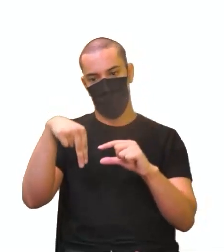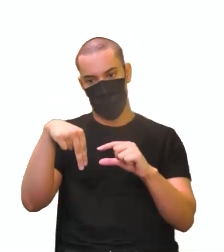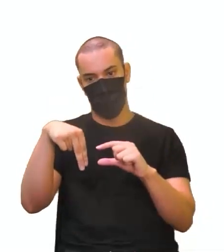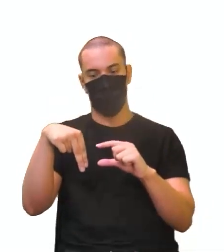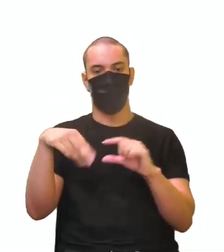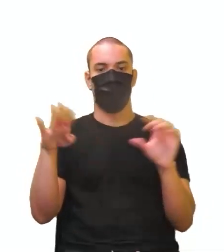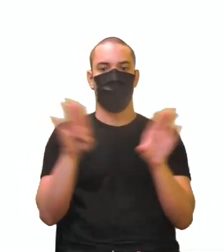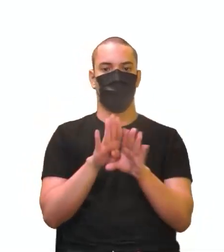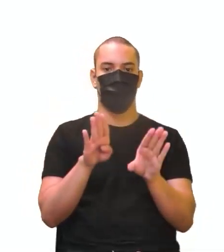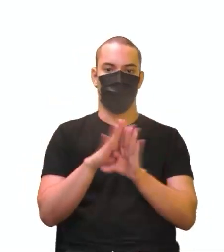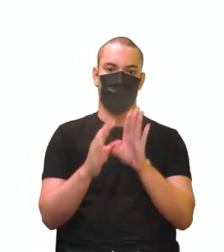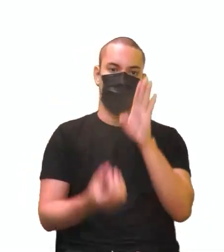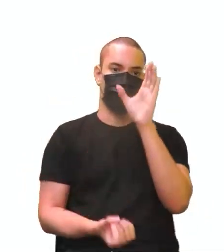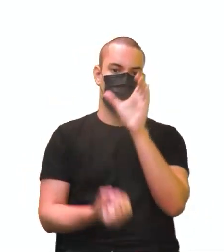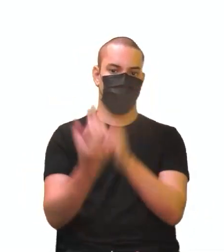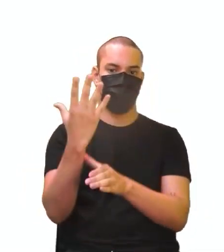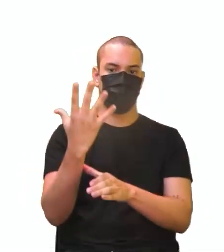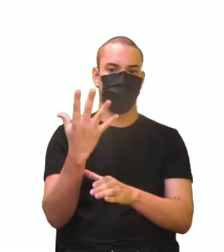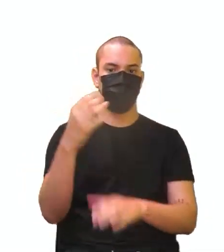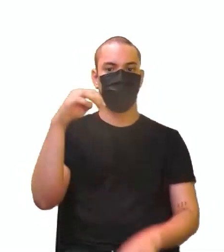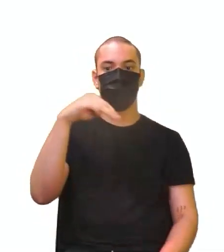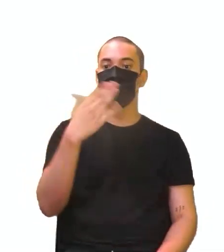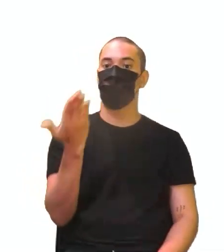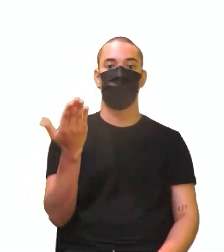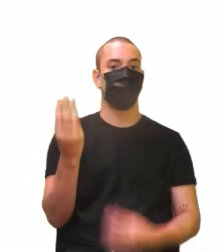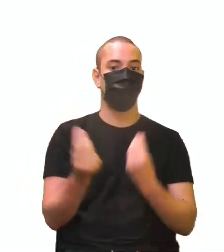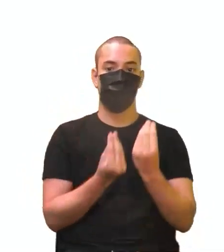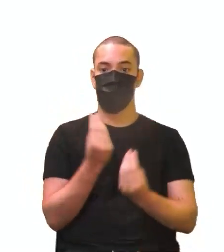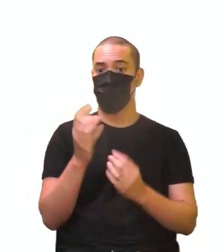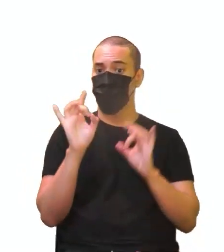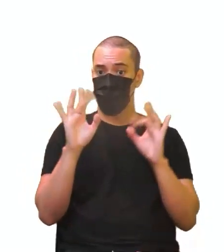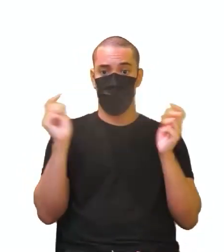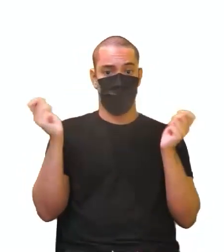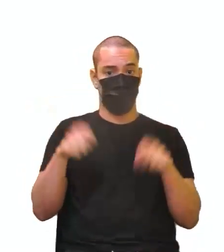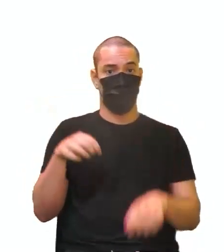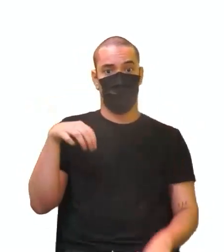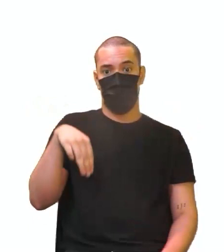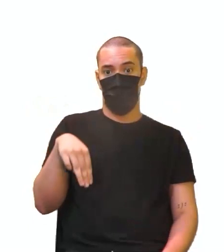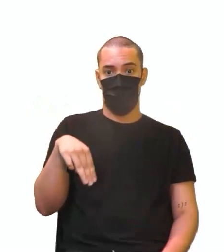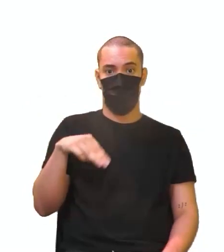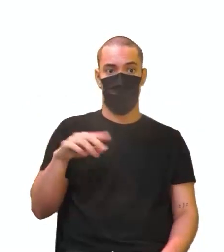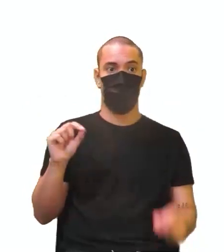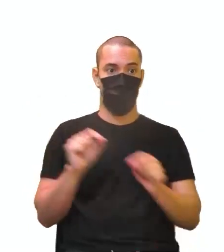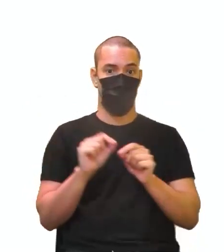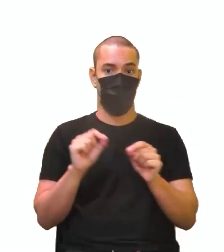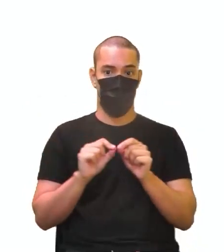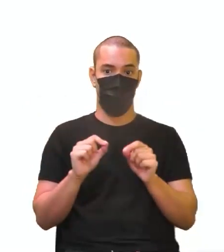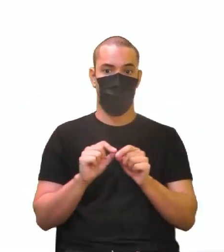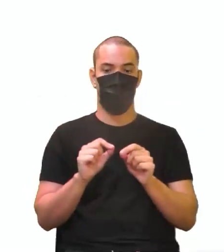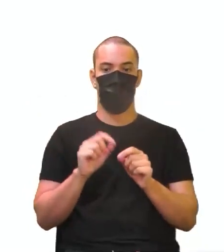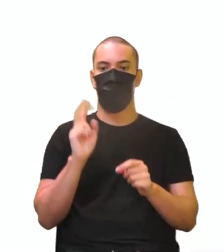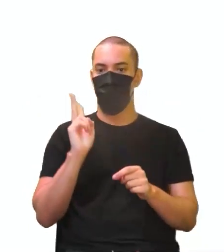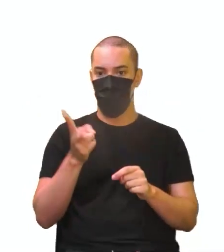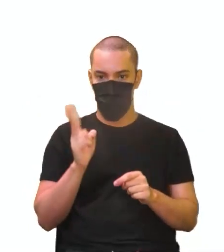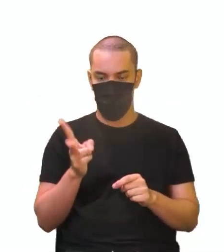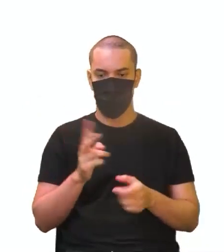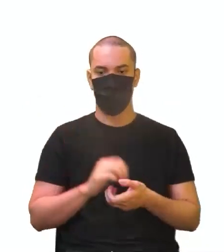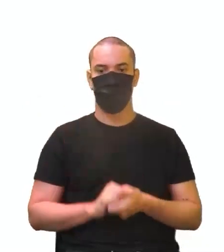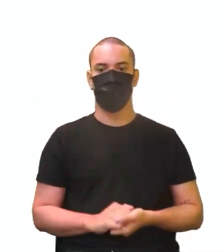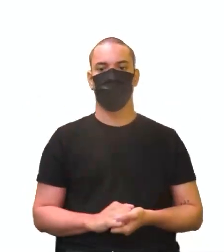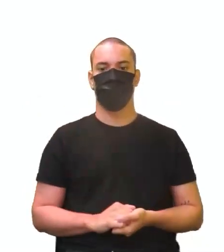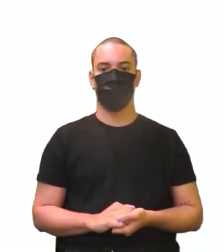Os gametas produzidos pelo indivíduo NN, só pode ser N. E aí você vai fazer os chuveirinhos ali, os